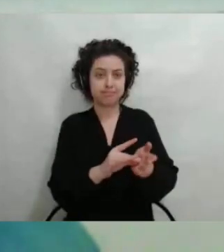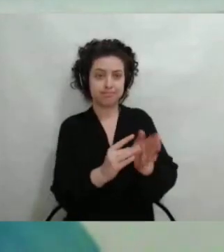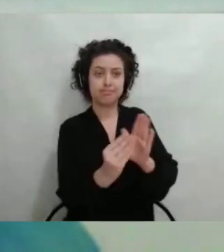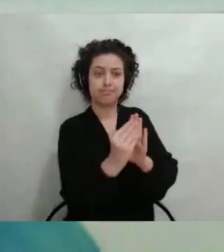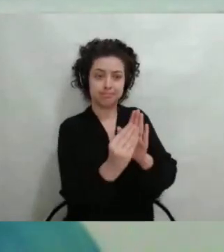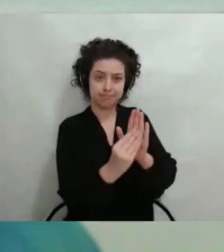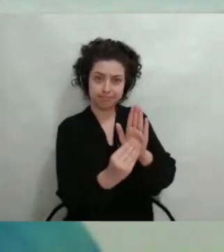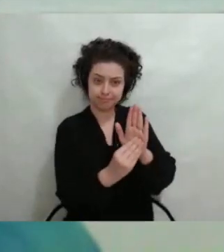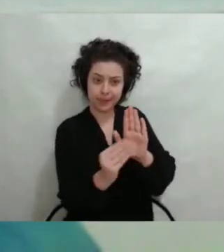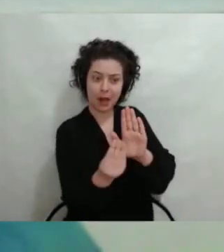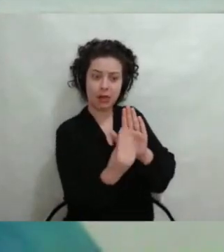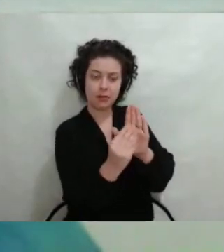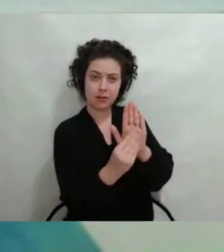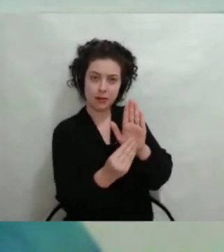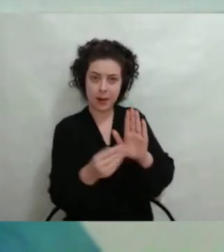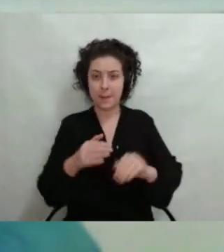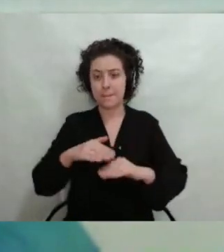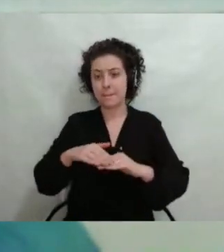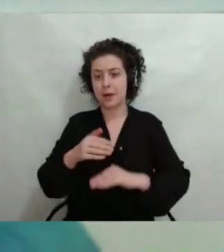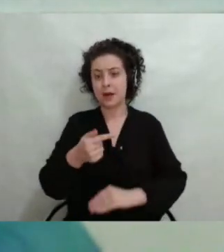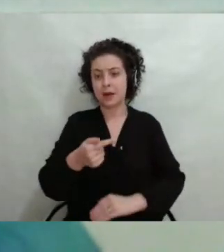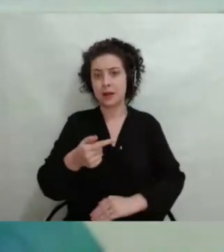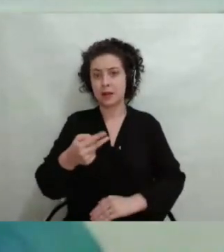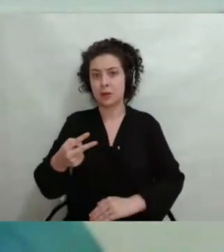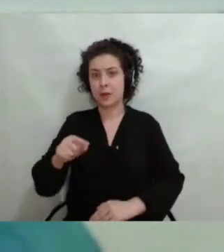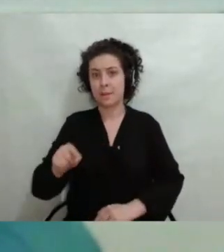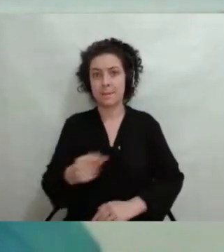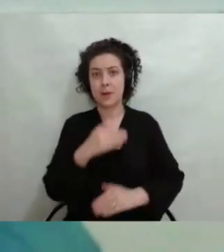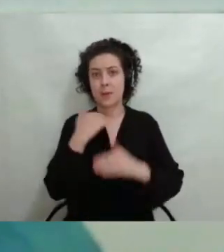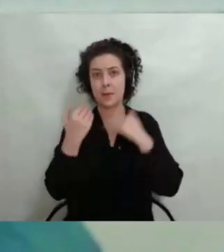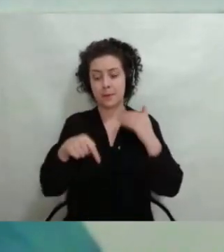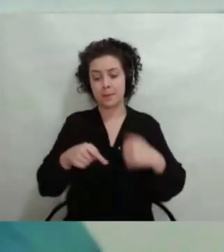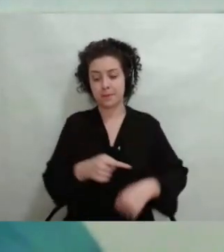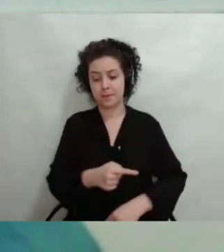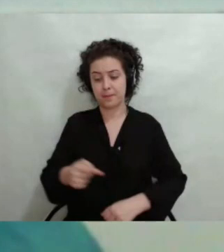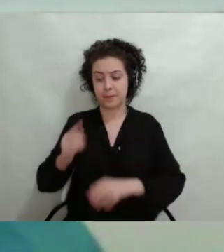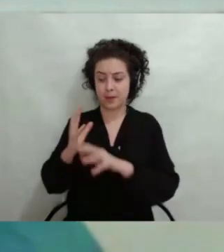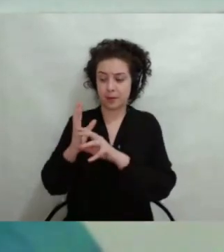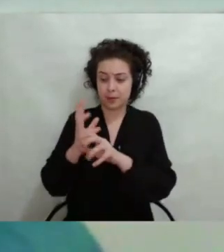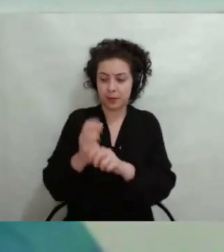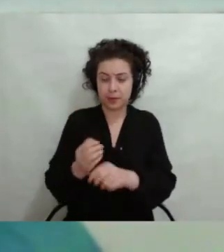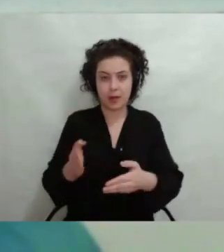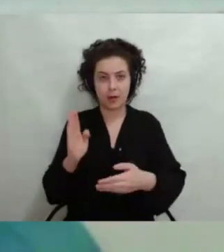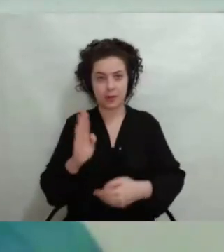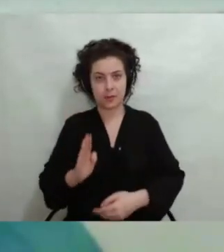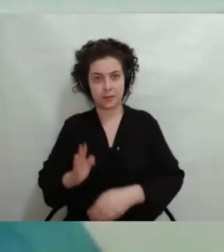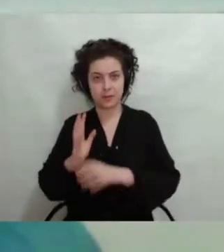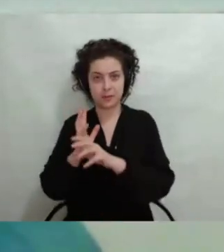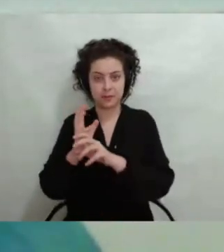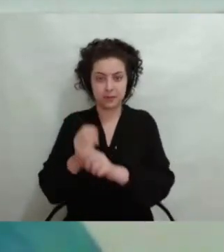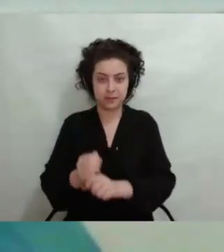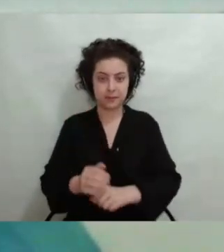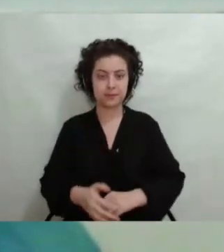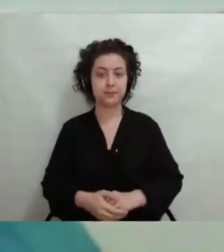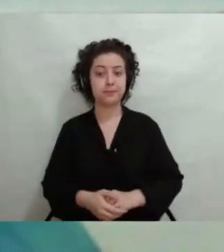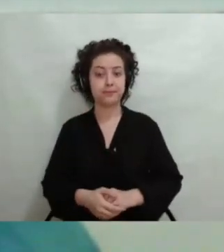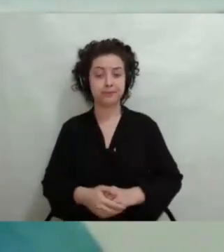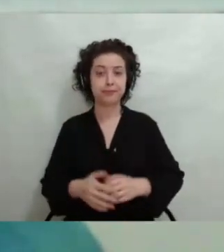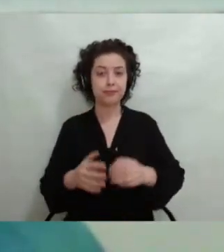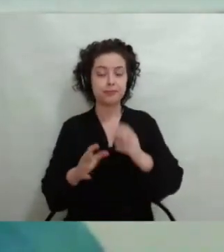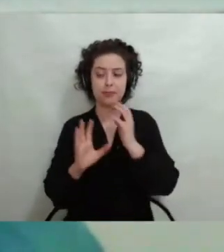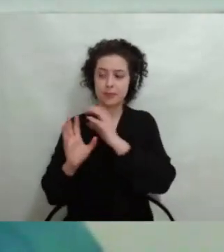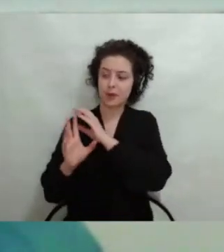e mais de 72 mil mortes nesta semana, acompanhando, portanto, o acúmulo de